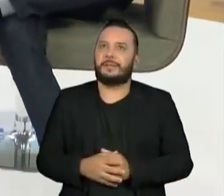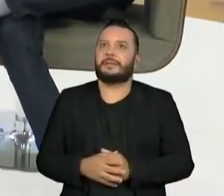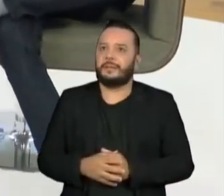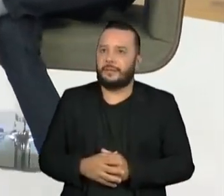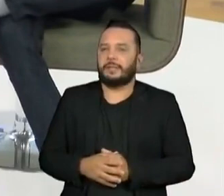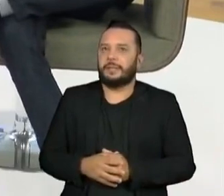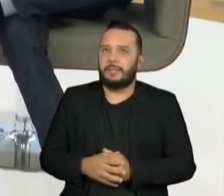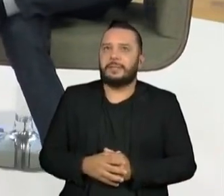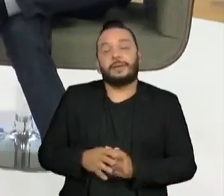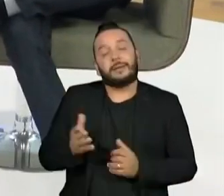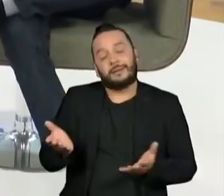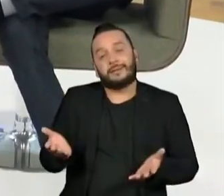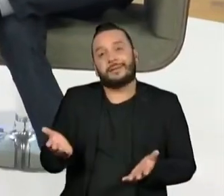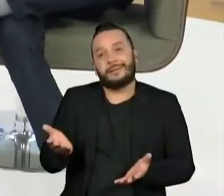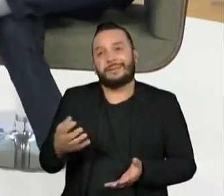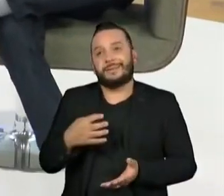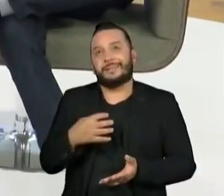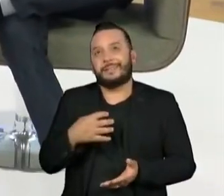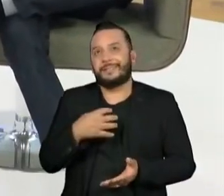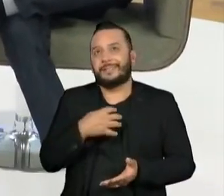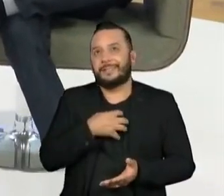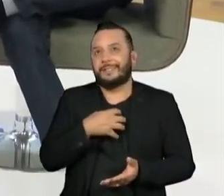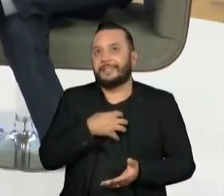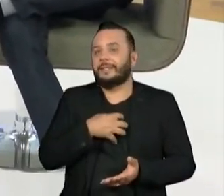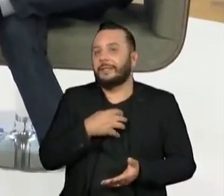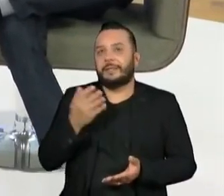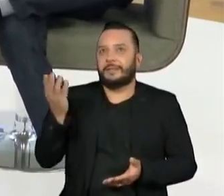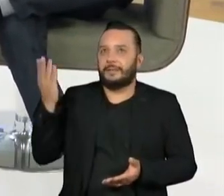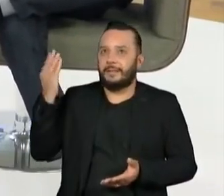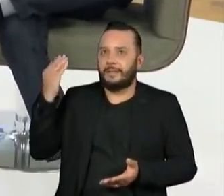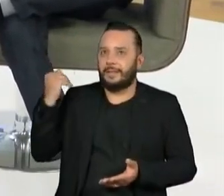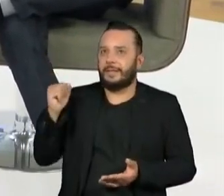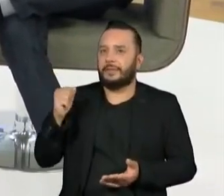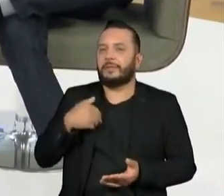foi a Flora Thompson DeVoe